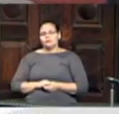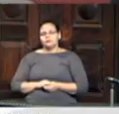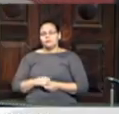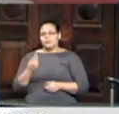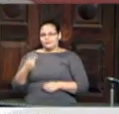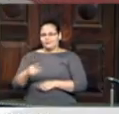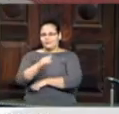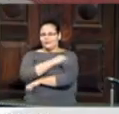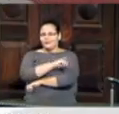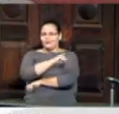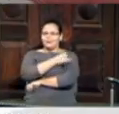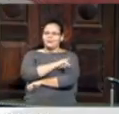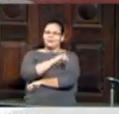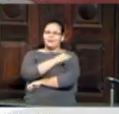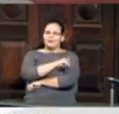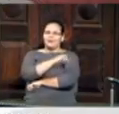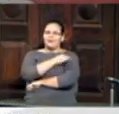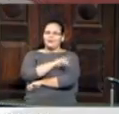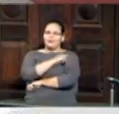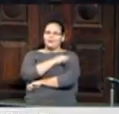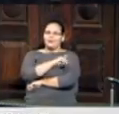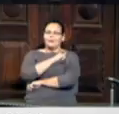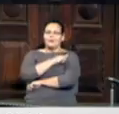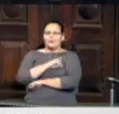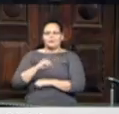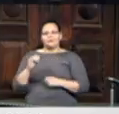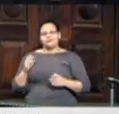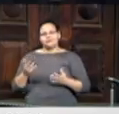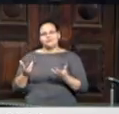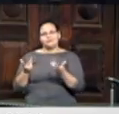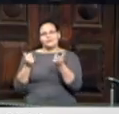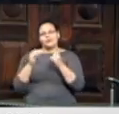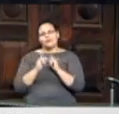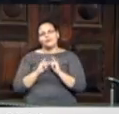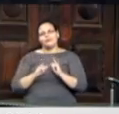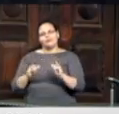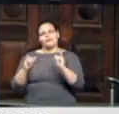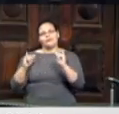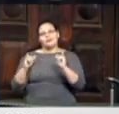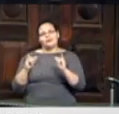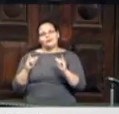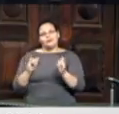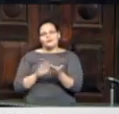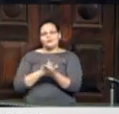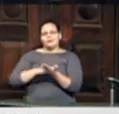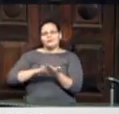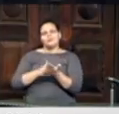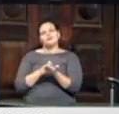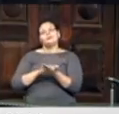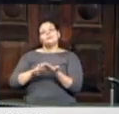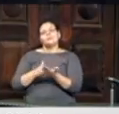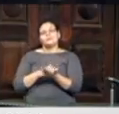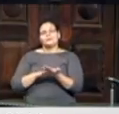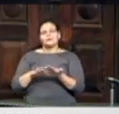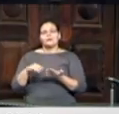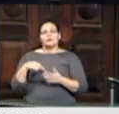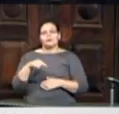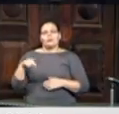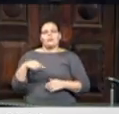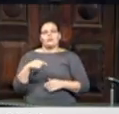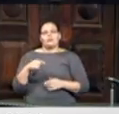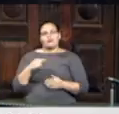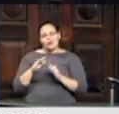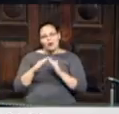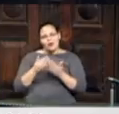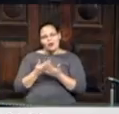Ao Rio de Janeiro, um esplendor à guisa de samba-enredo. Nossa